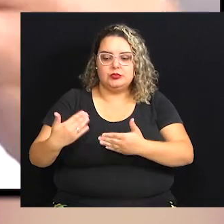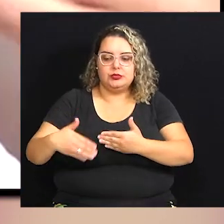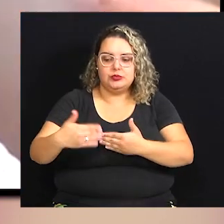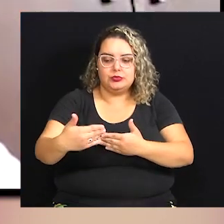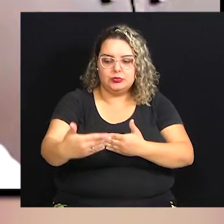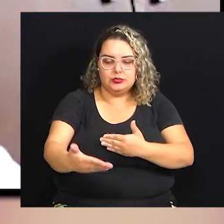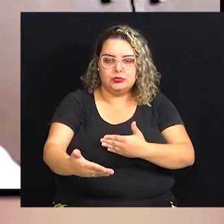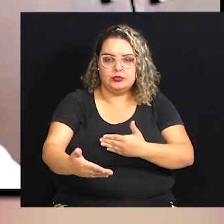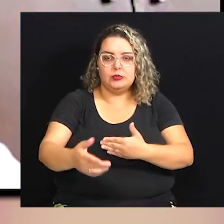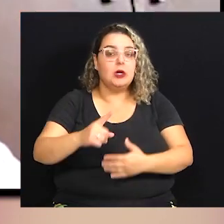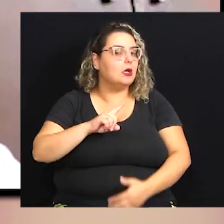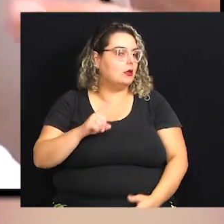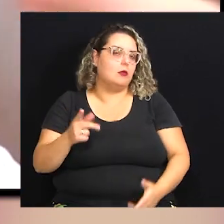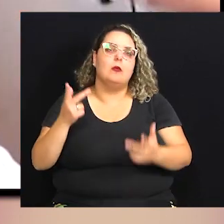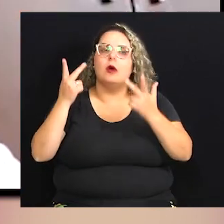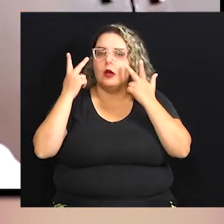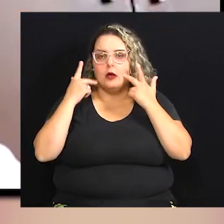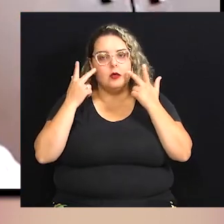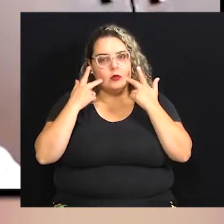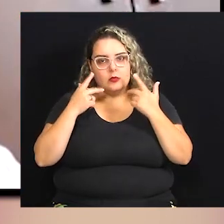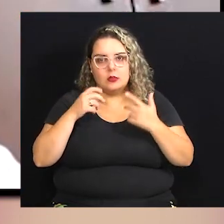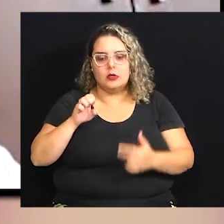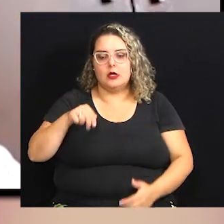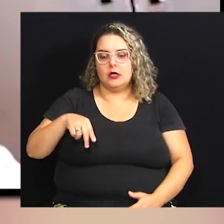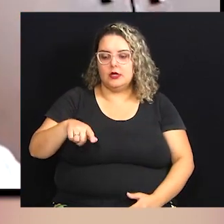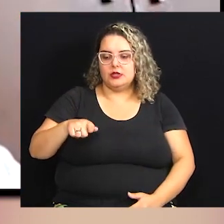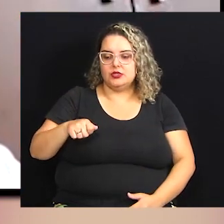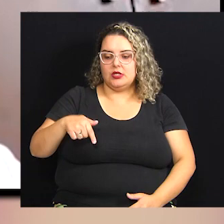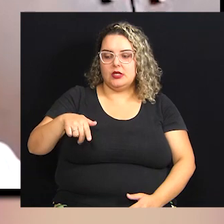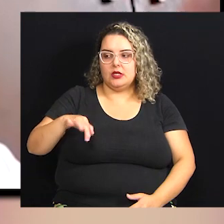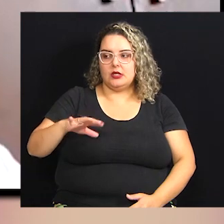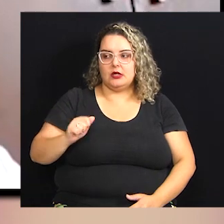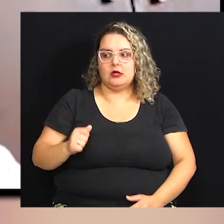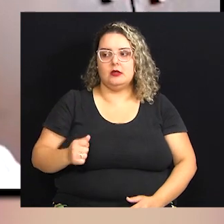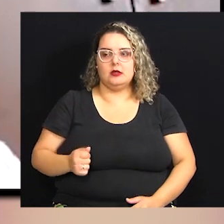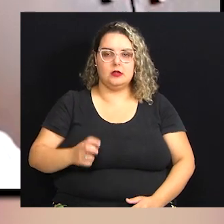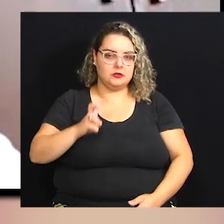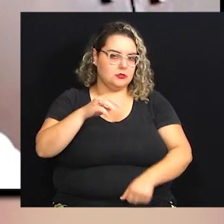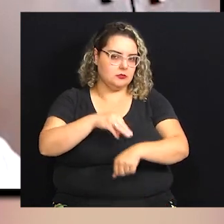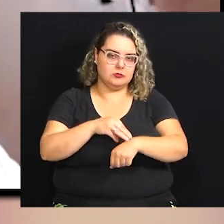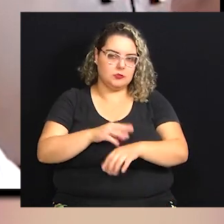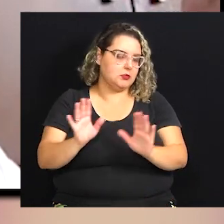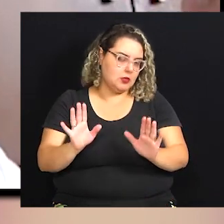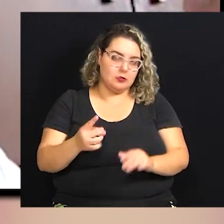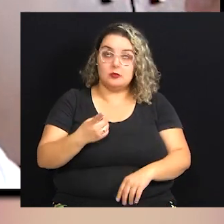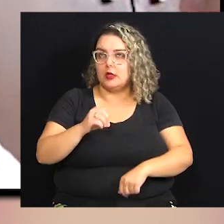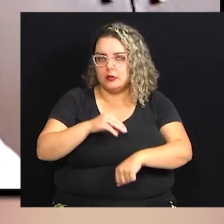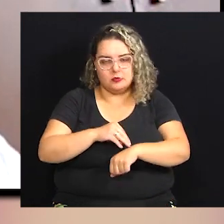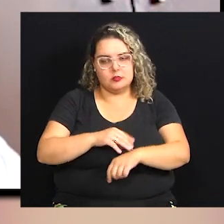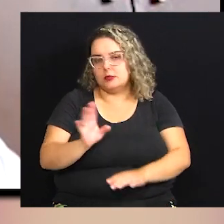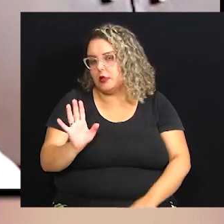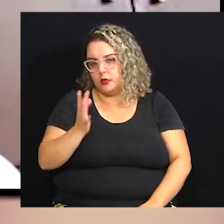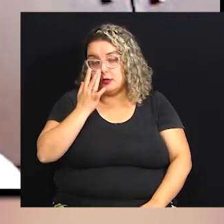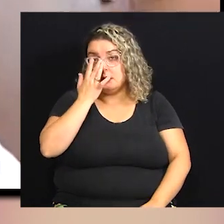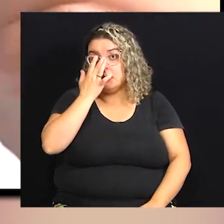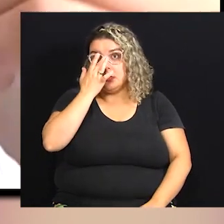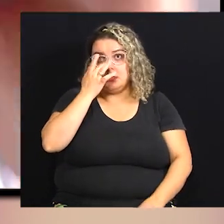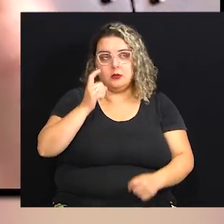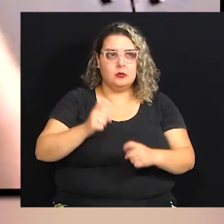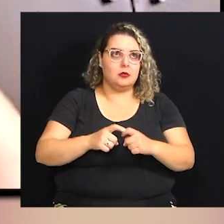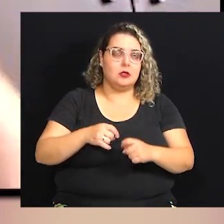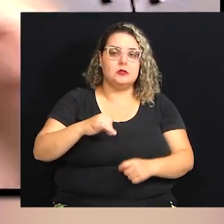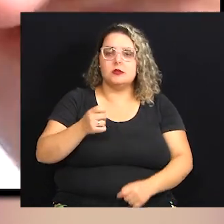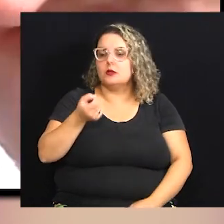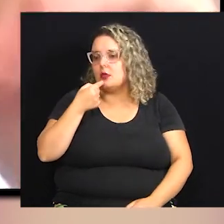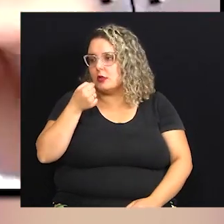é prolongada. Não é comum da enxaqueca que ela dure 5 minutos, 10 minutos. Tá. Ah, não,